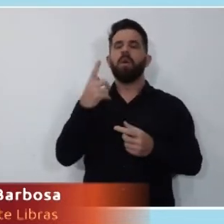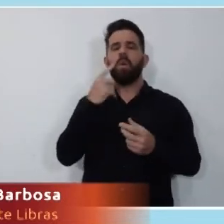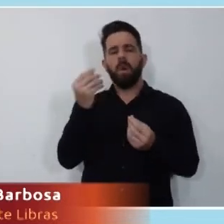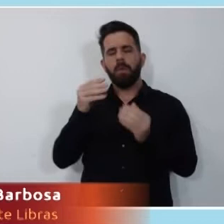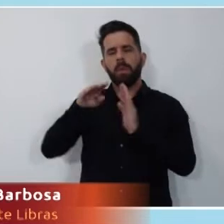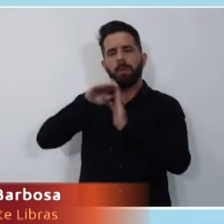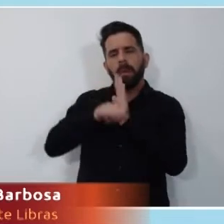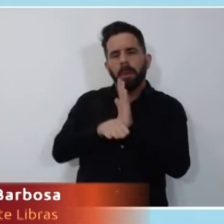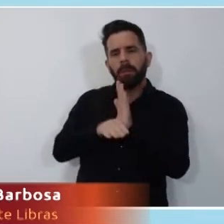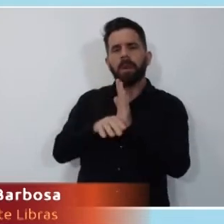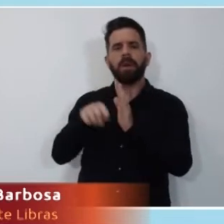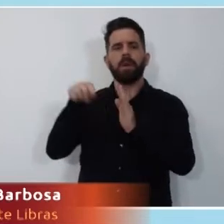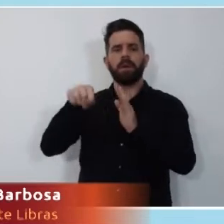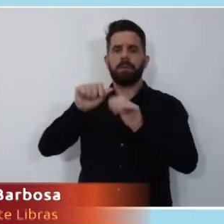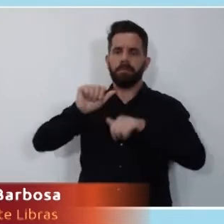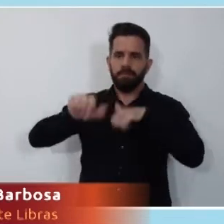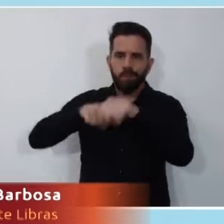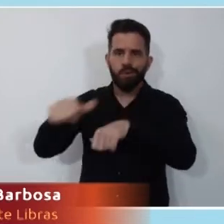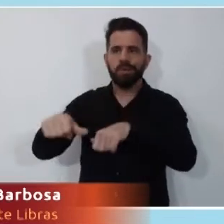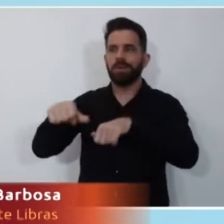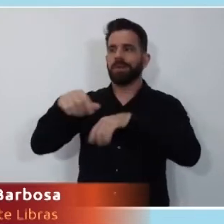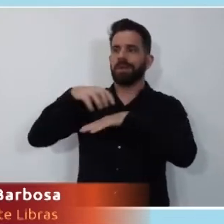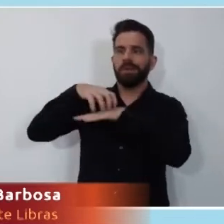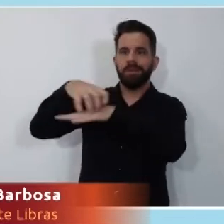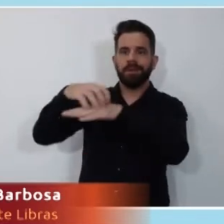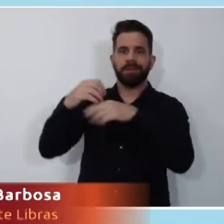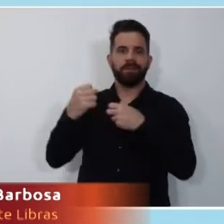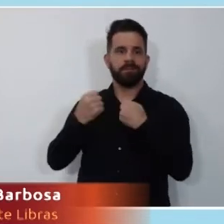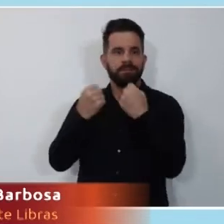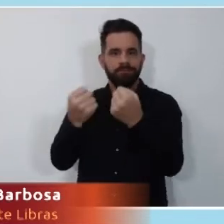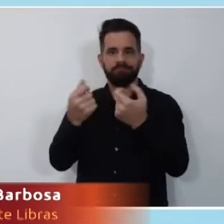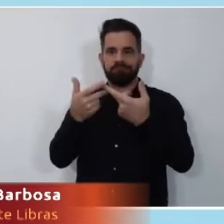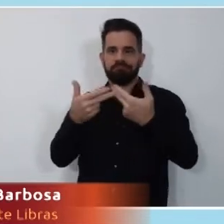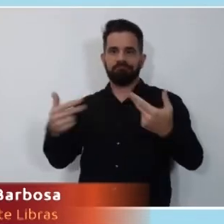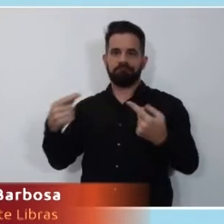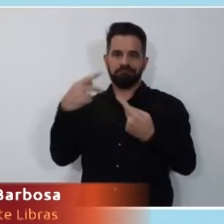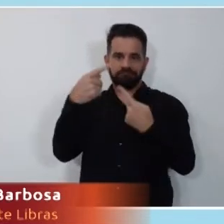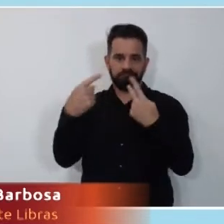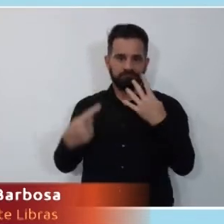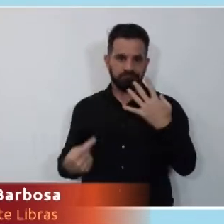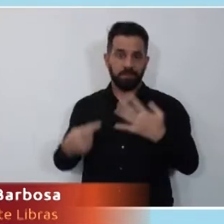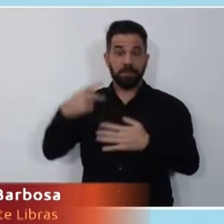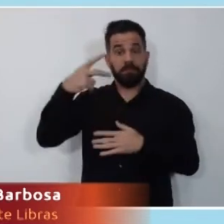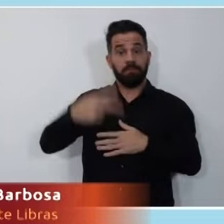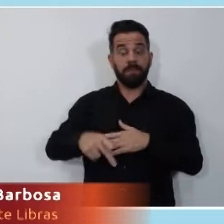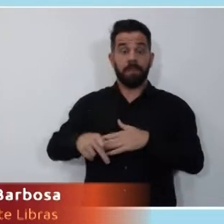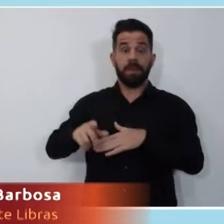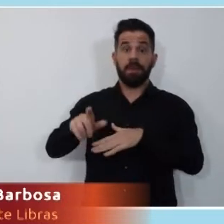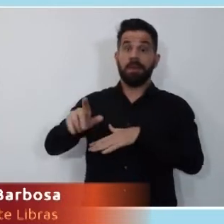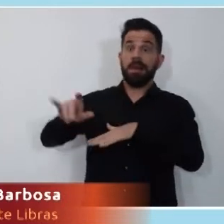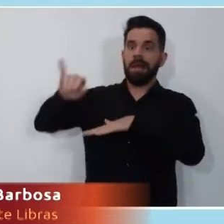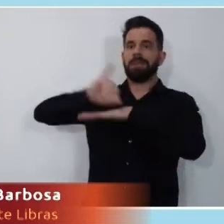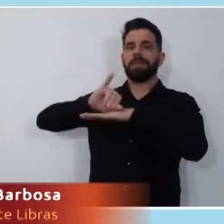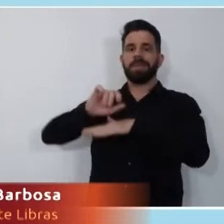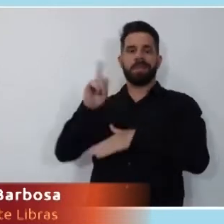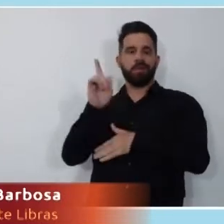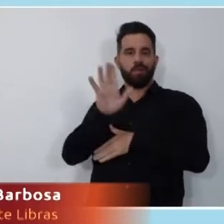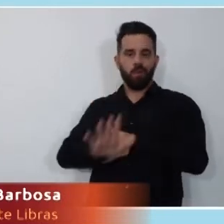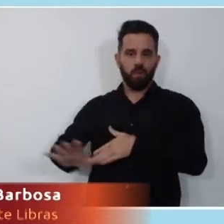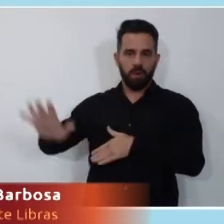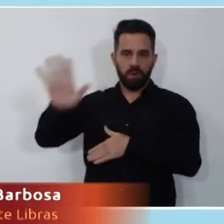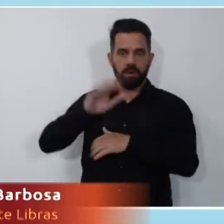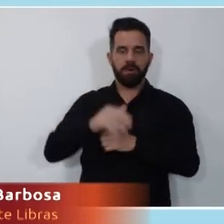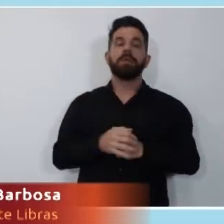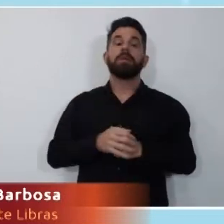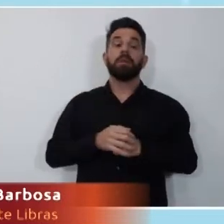capital. E, para subsidiar a elaboração desse plano, a Prefeitura vai realizar, na verdade